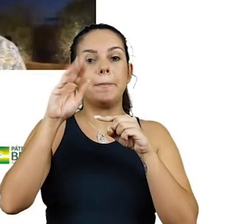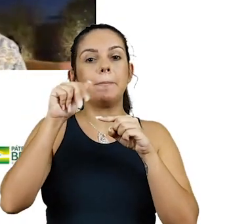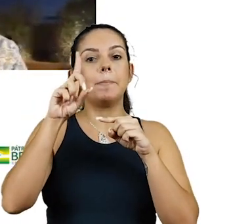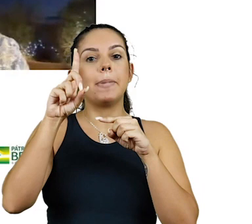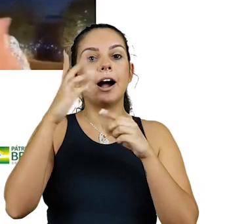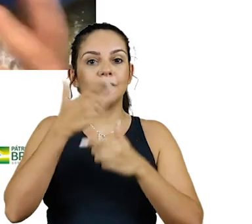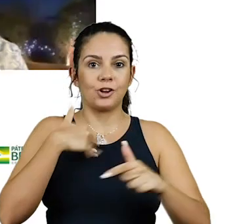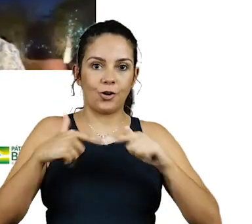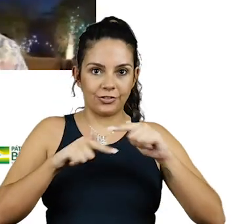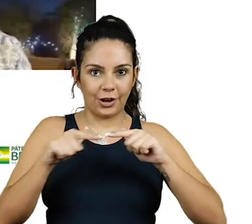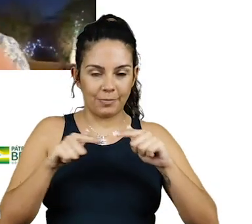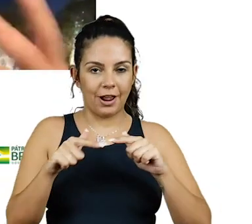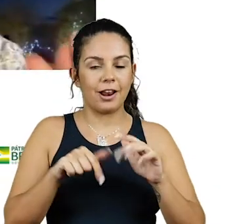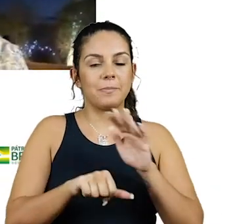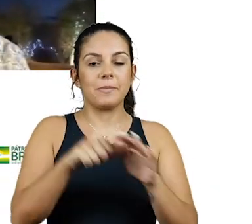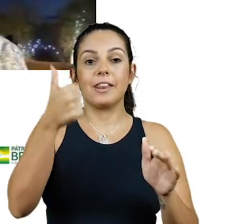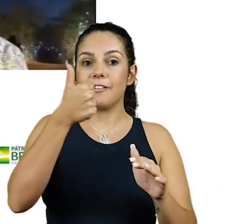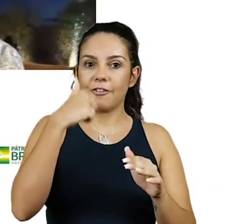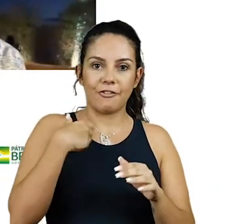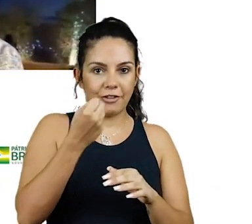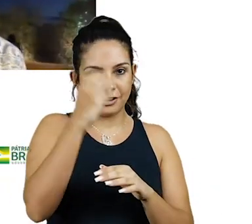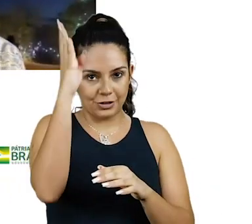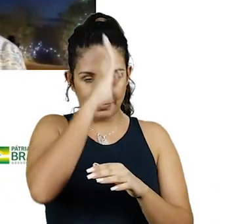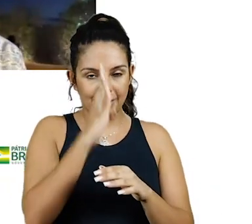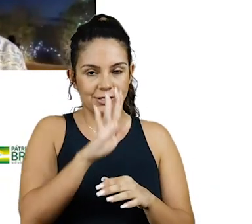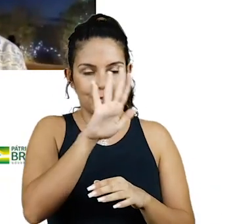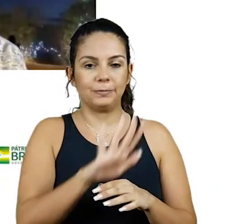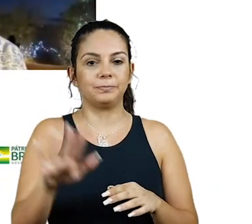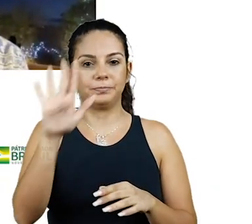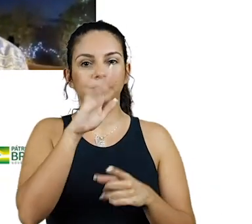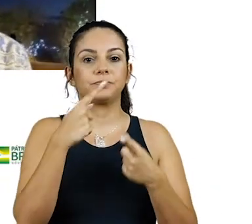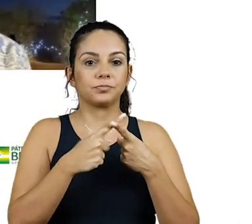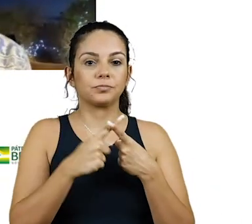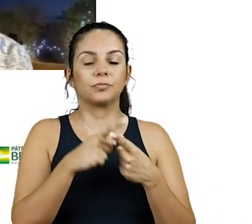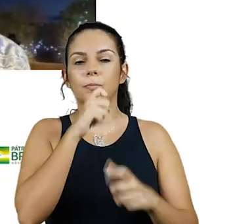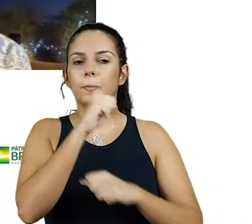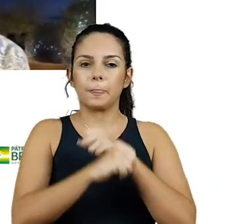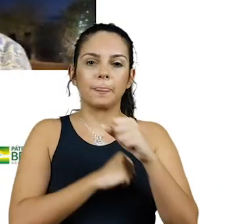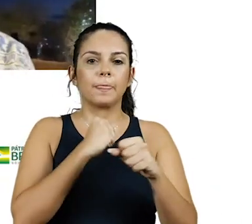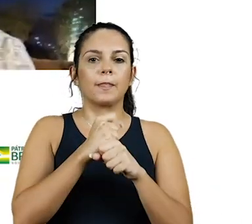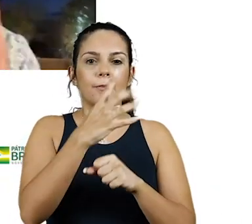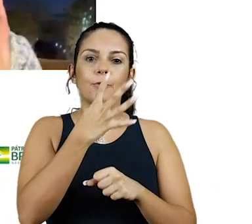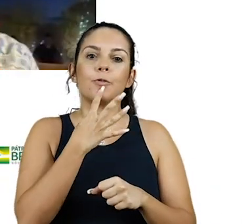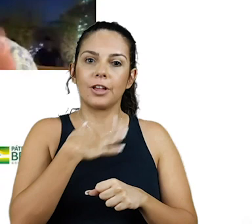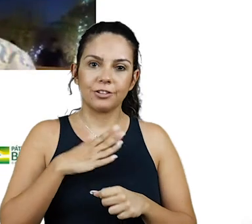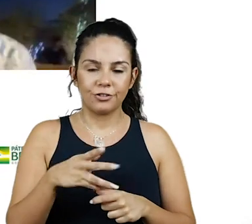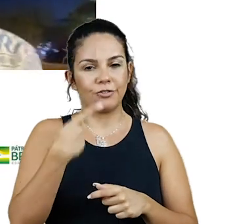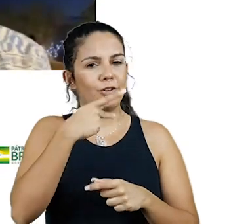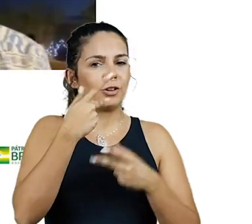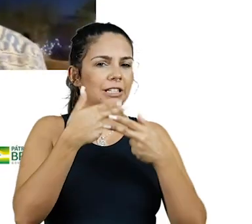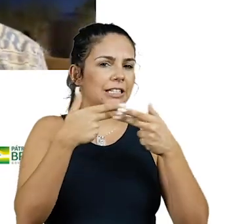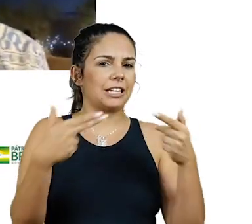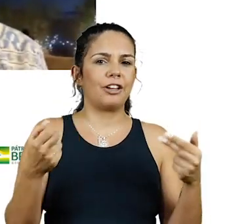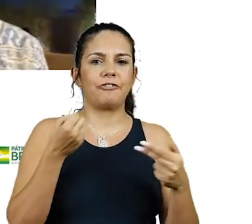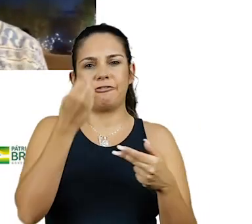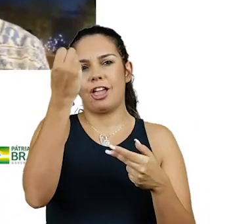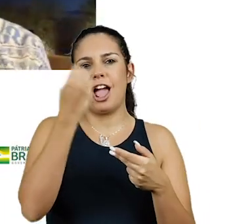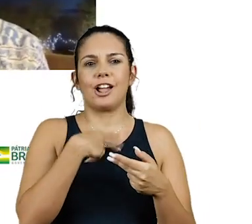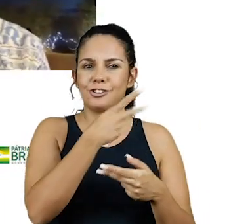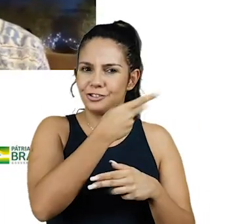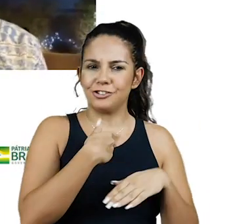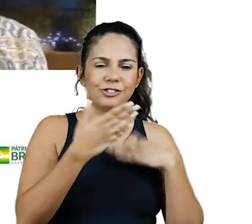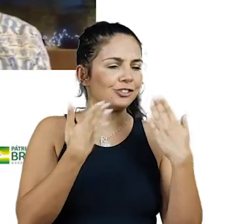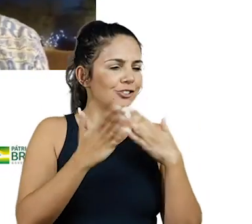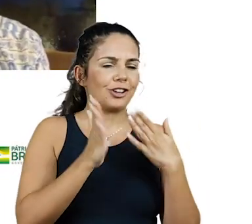aproveitando. É a primeira vez que eu estou viajando pelo Brasil aqui. O jornalista Zeca Camargo está sentado ao ar livre. Ao fundo,